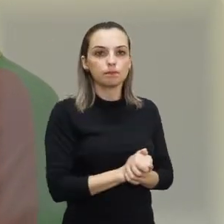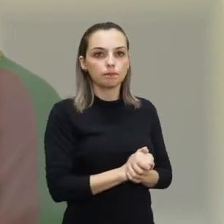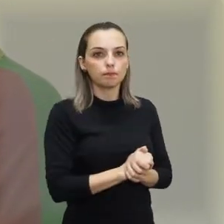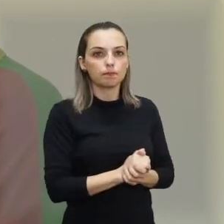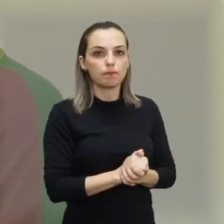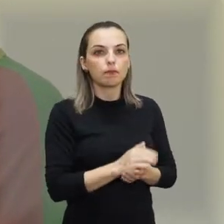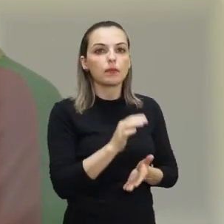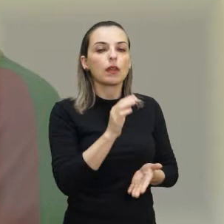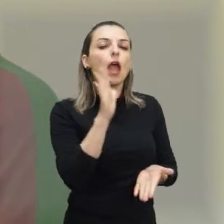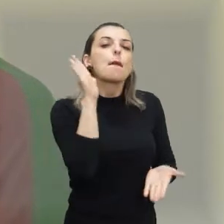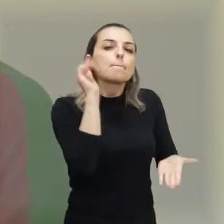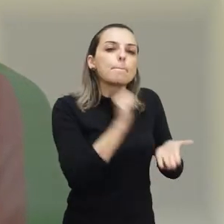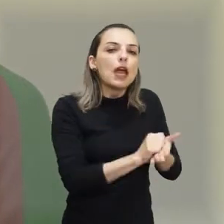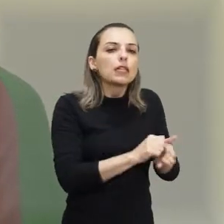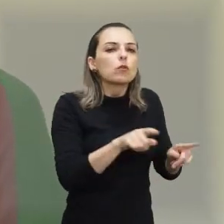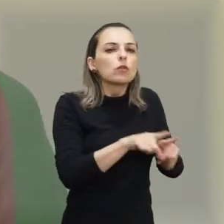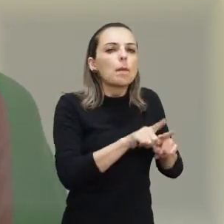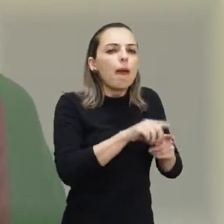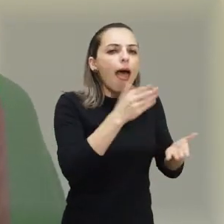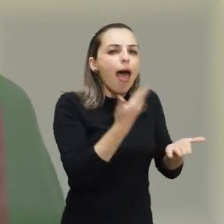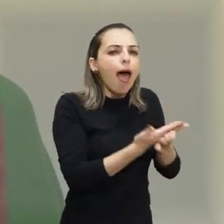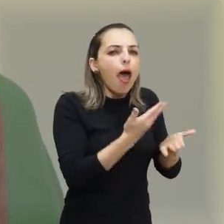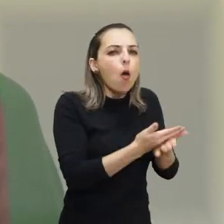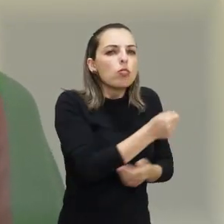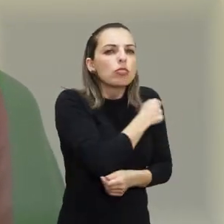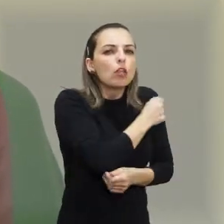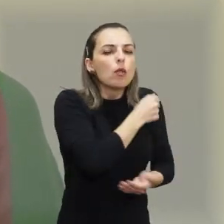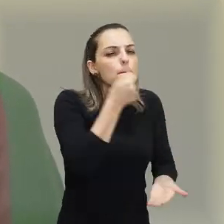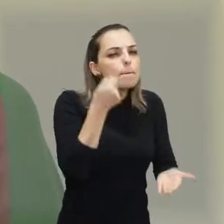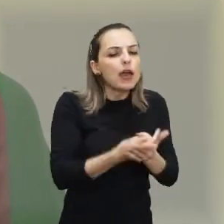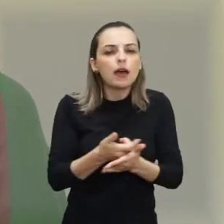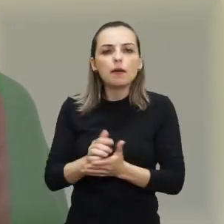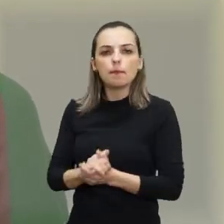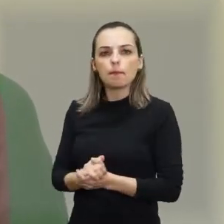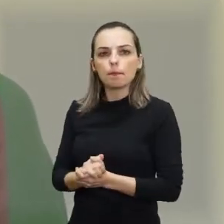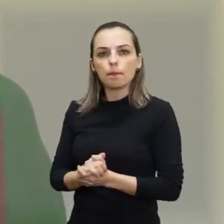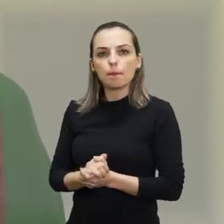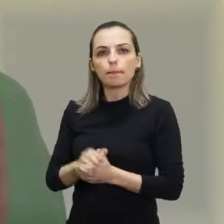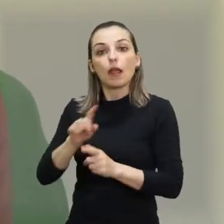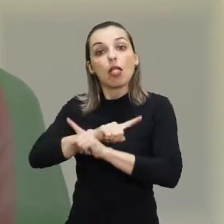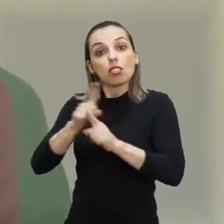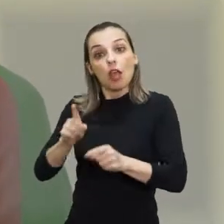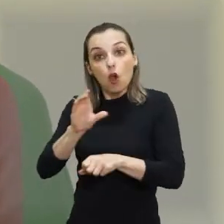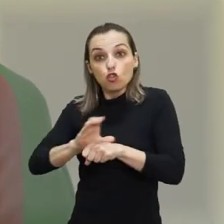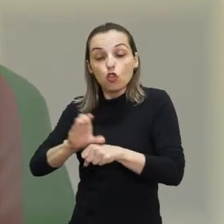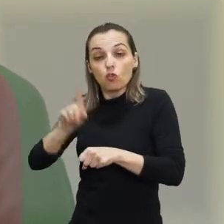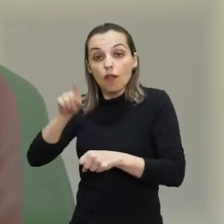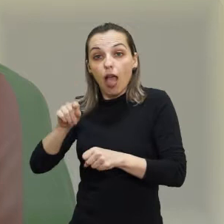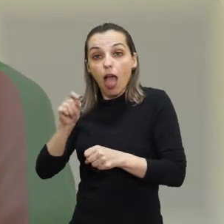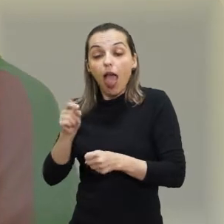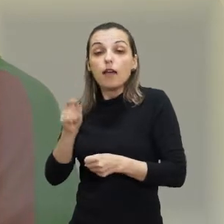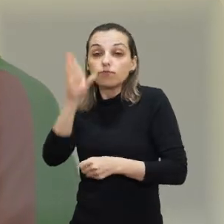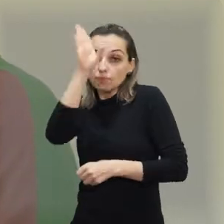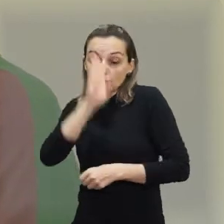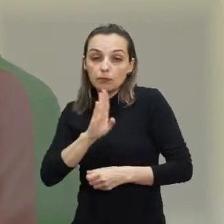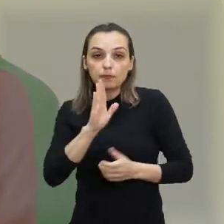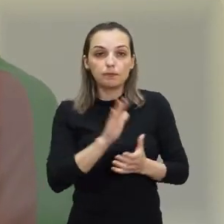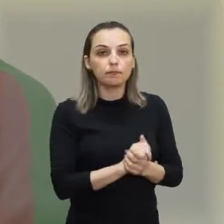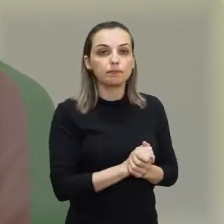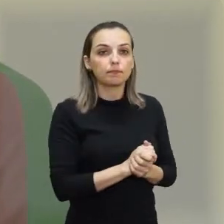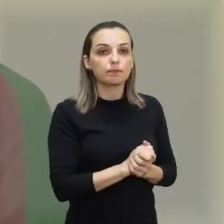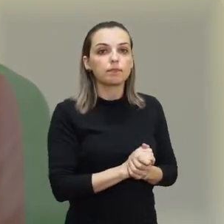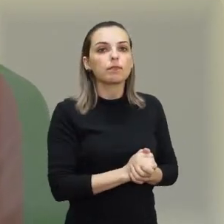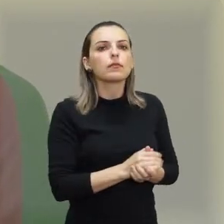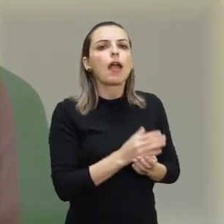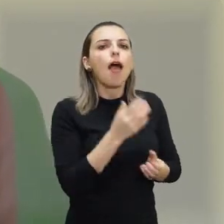vários documentos EA matrícula ou as aulas elas tem algum custo eu não cozinho ele é totalmente gratuito